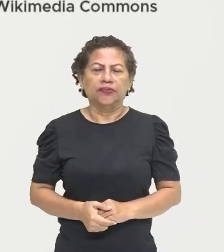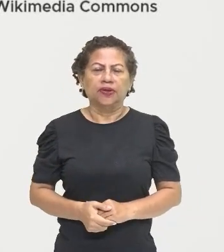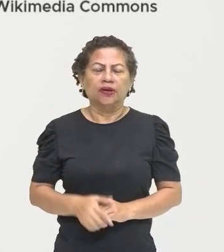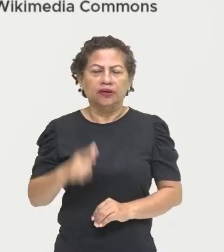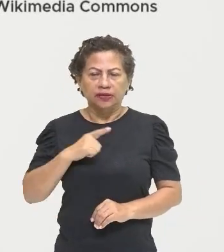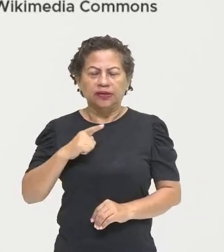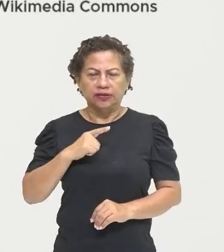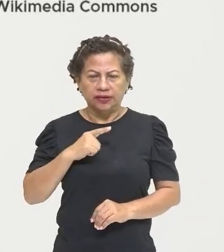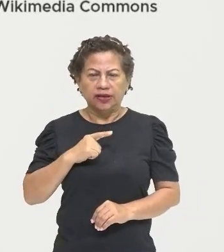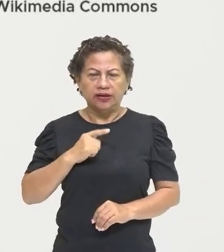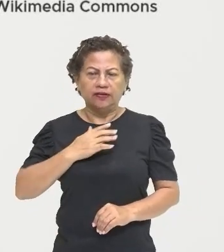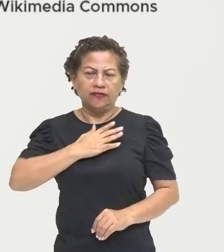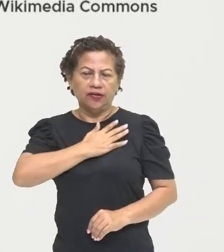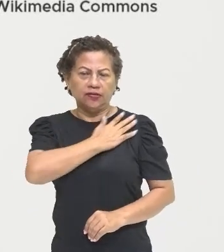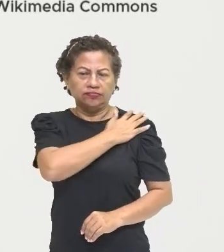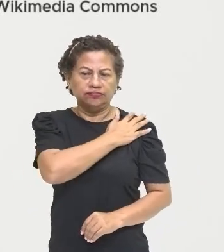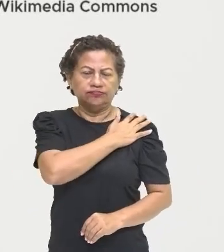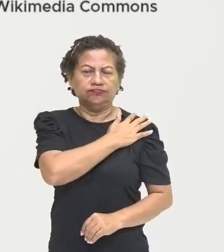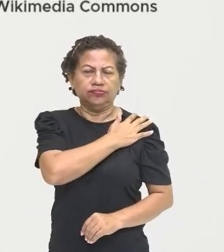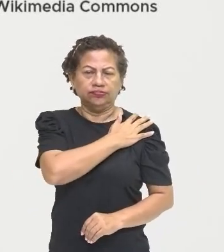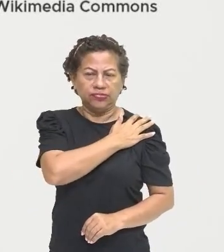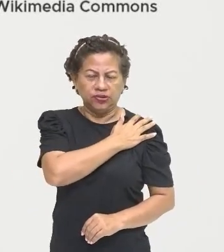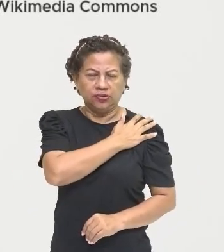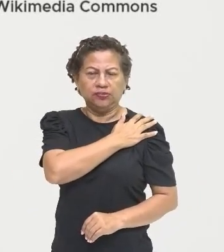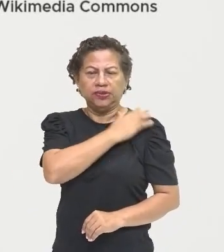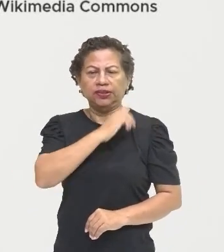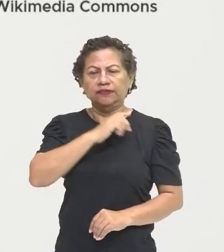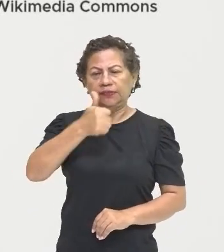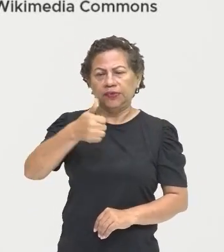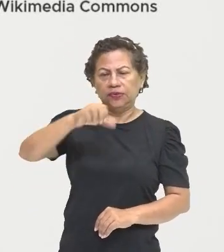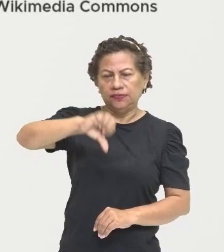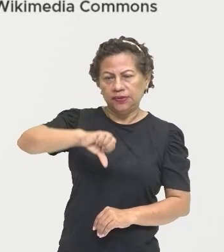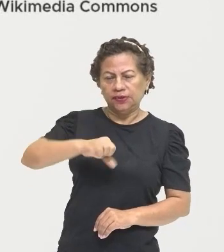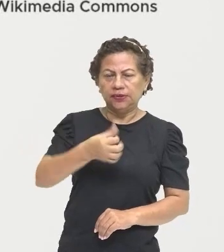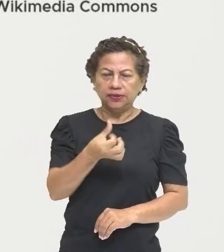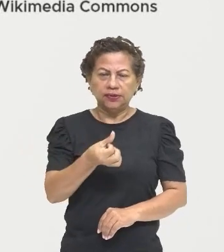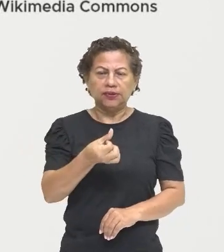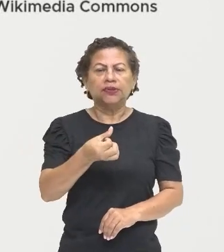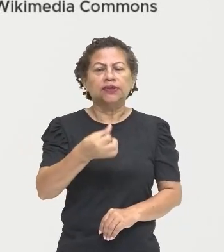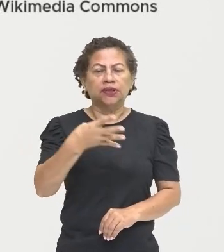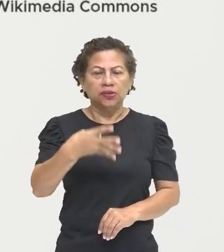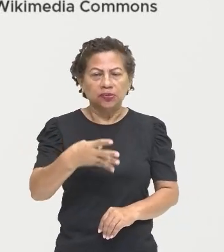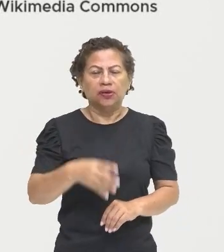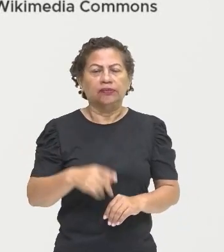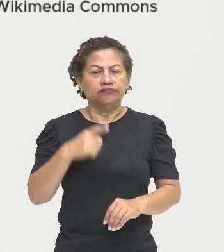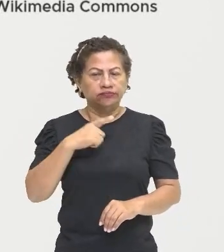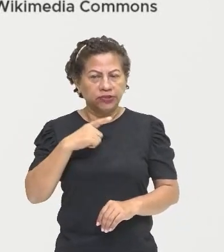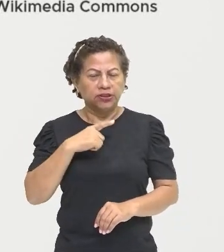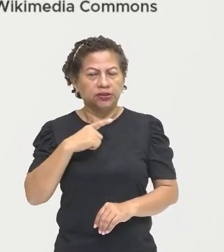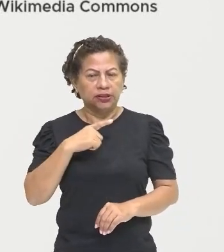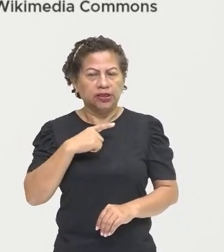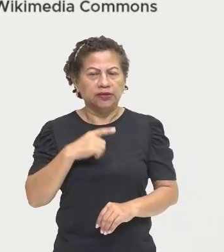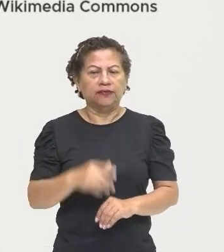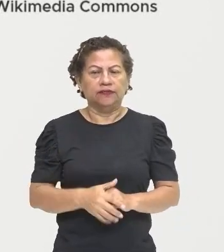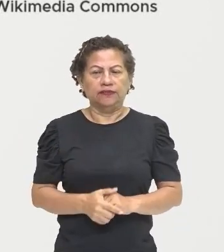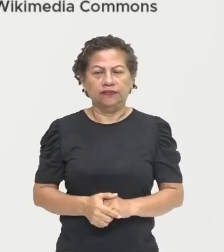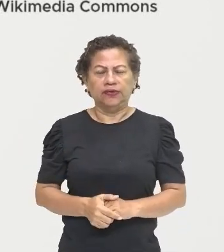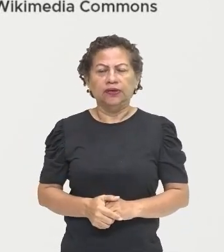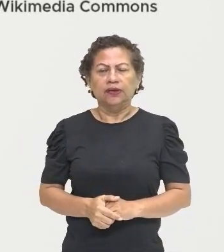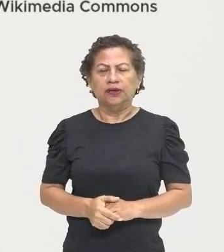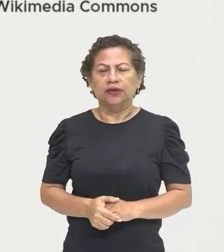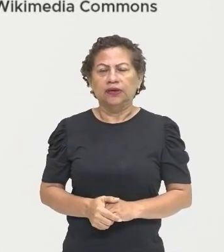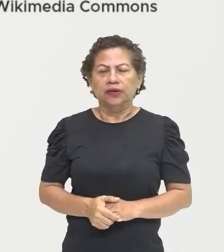golpe militar de 64 e a implantação da ditadura militar no Brasil, turma, obviamente,